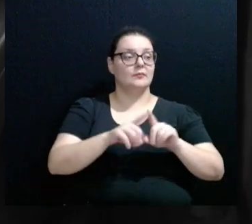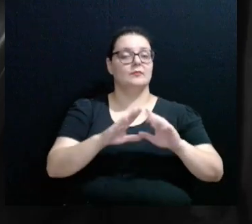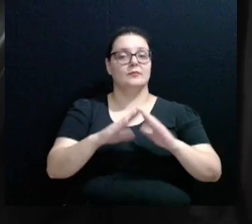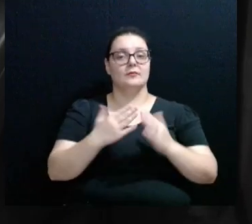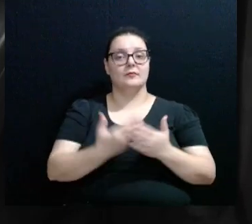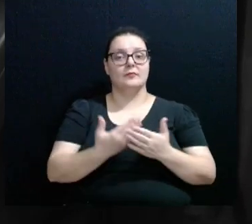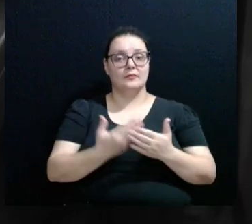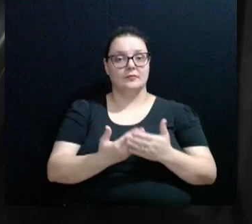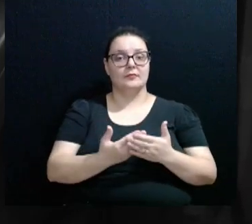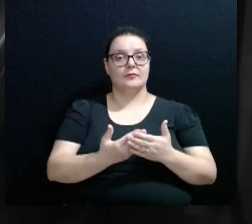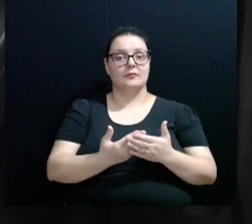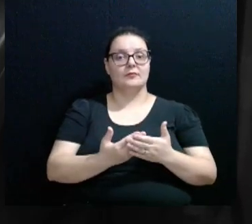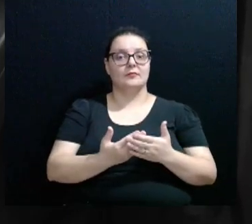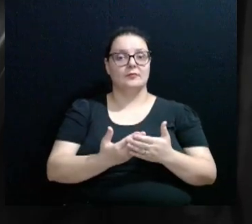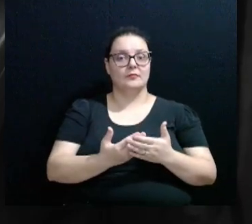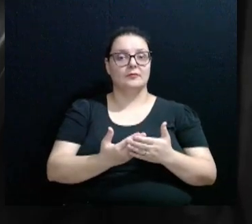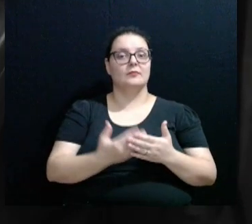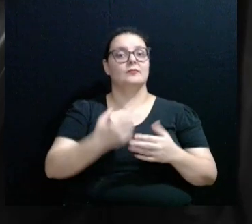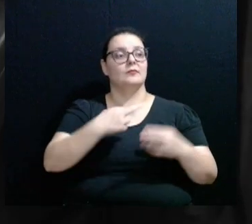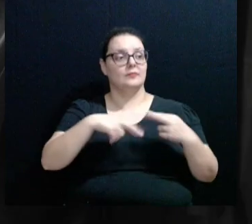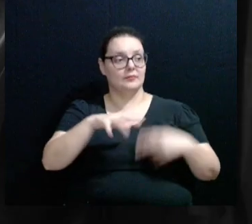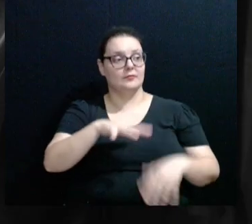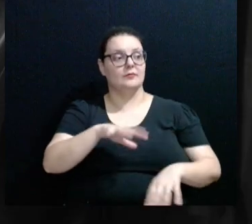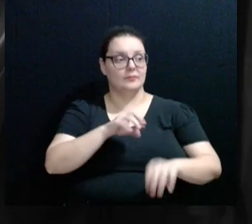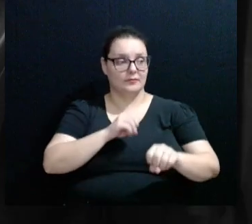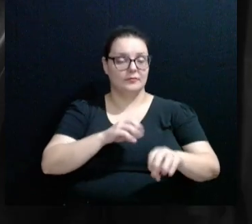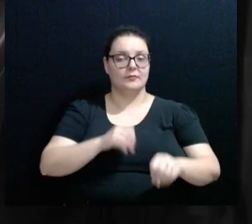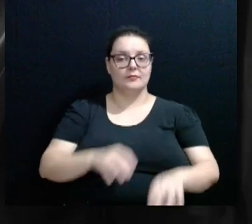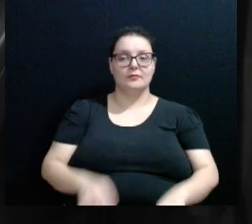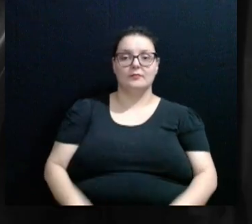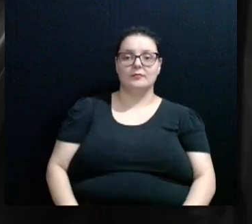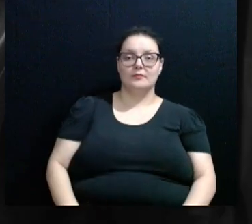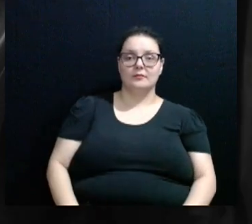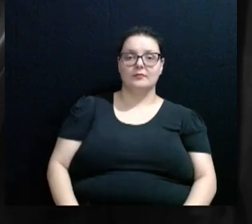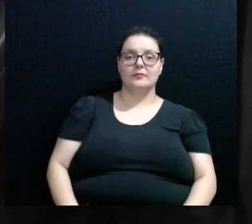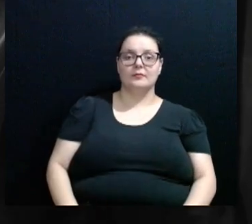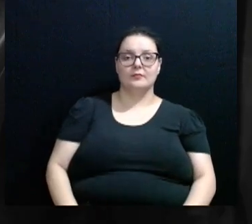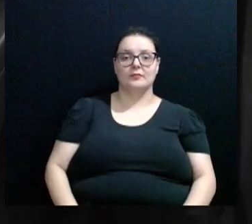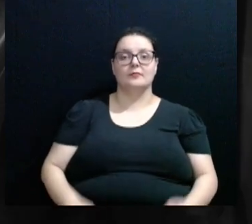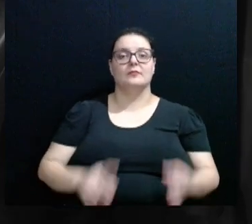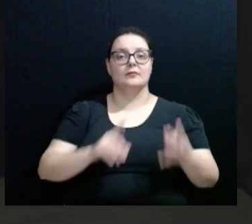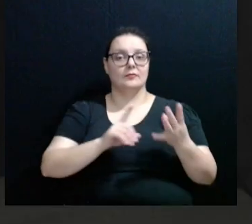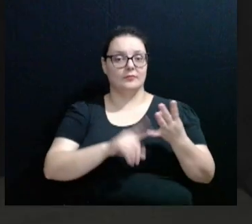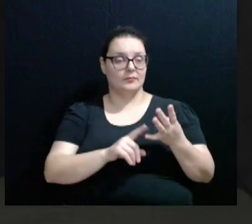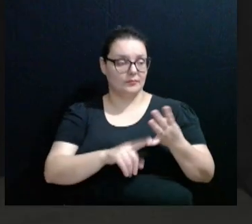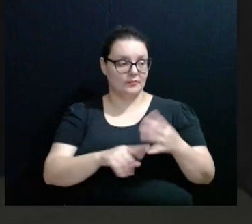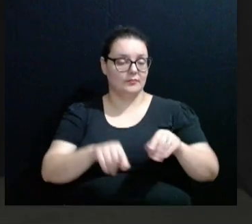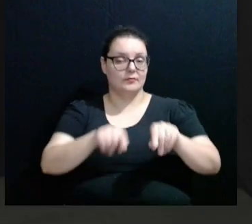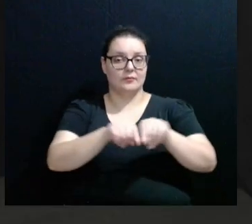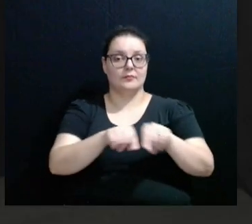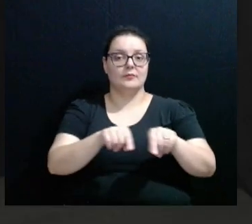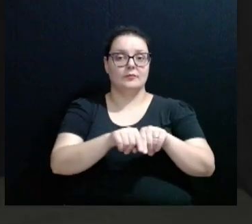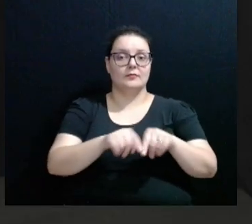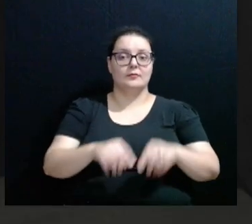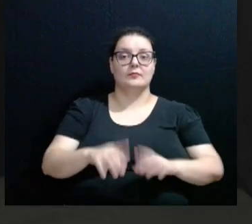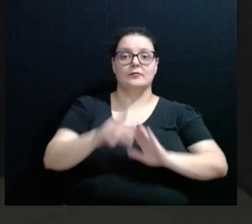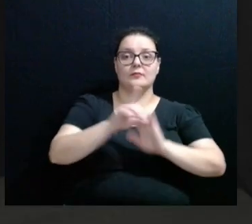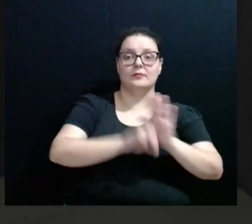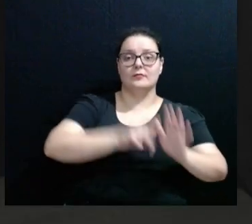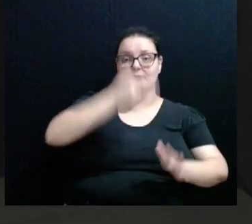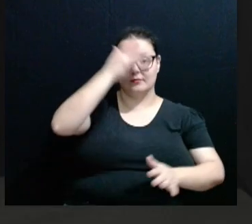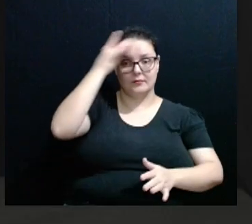já ligada nessa área de educação, né? Também voltado aí à questão do direito do